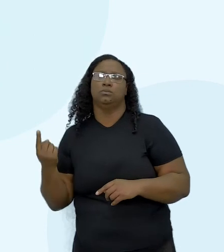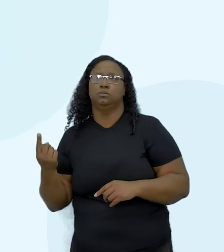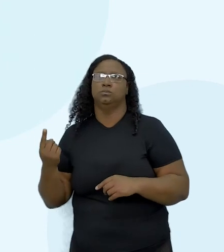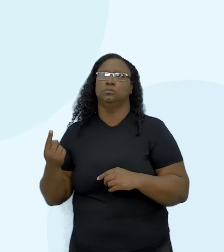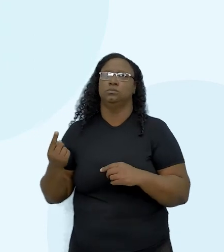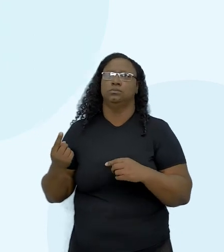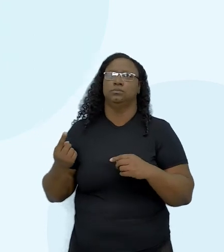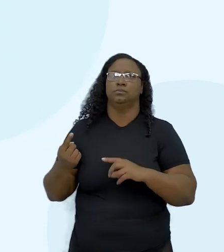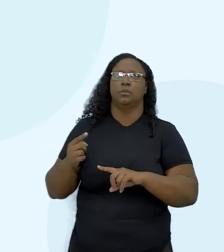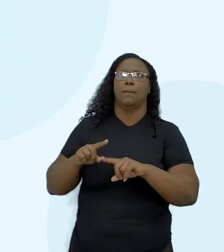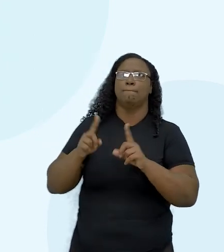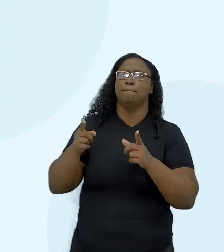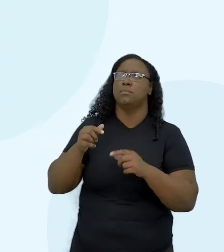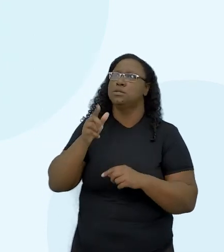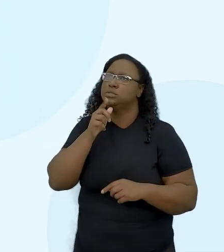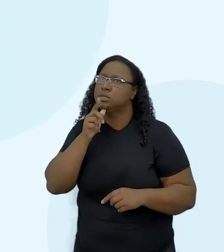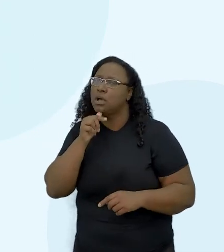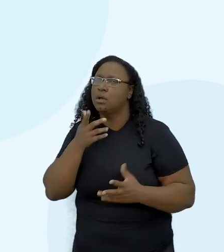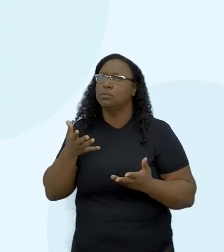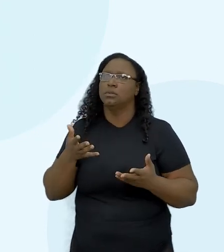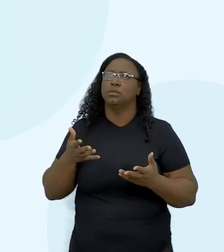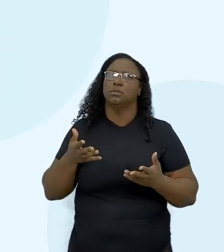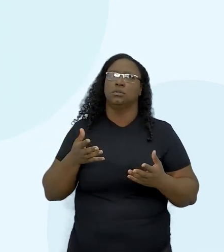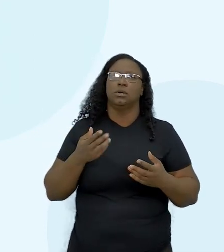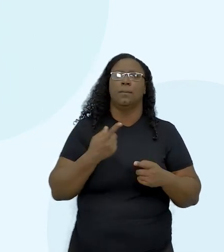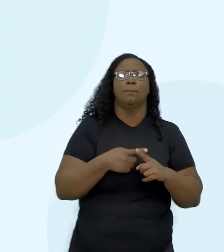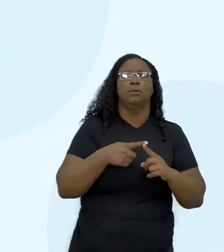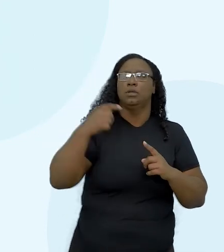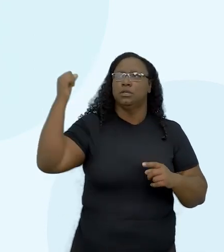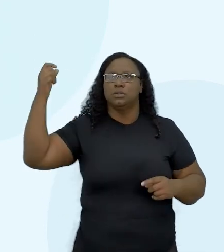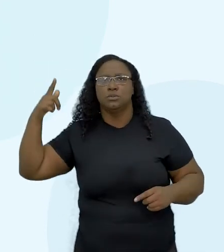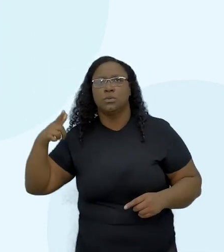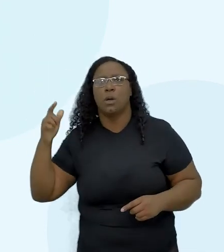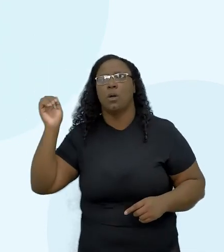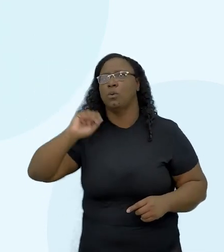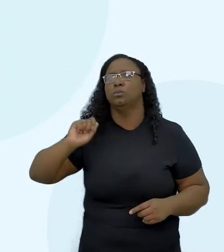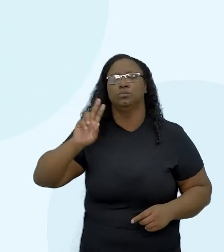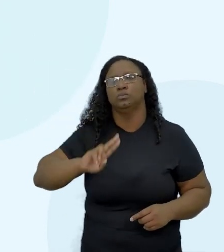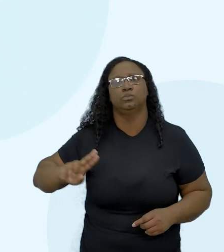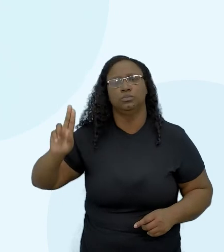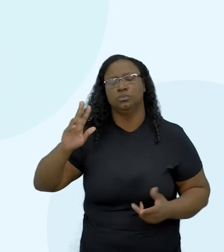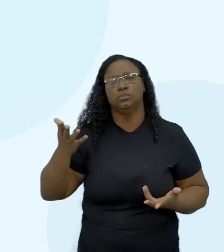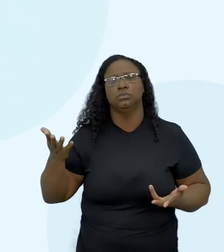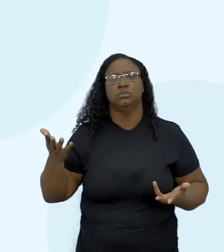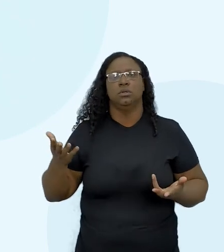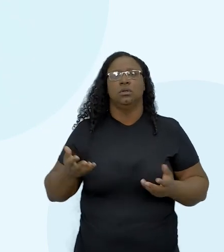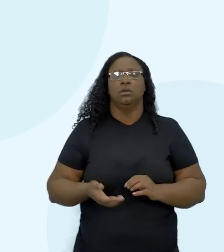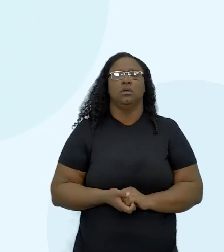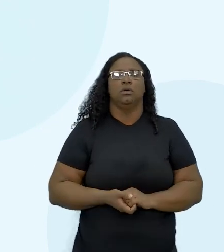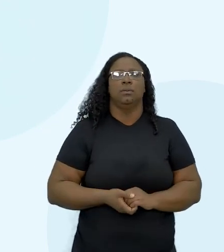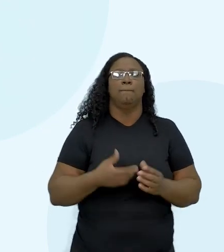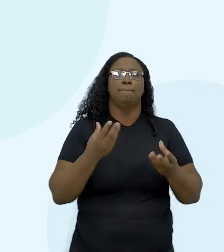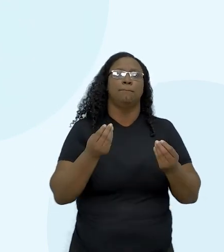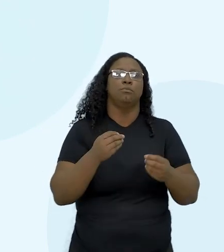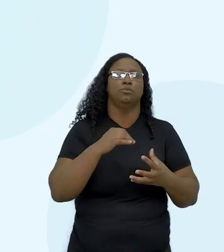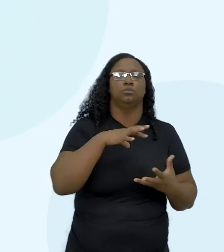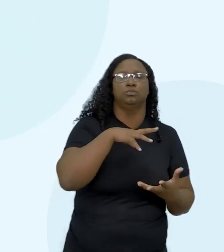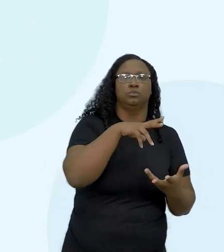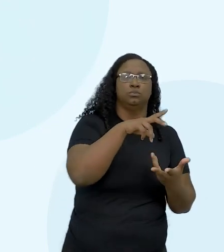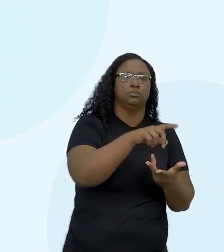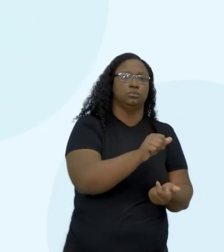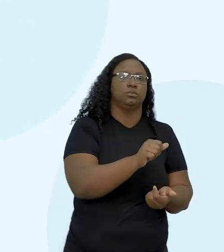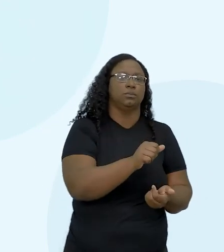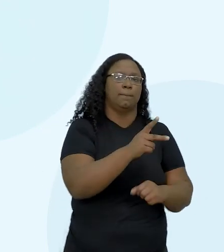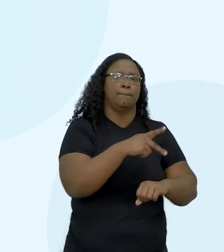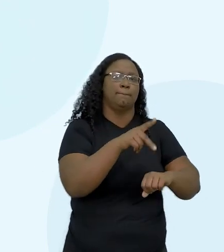quase não usa solar, né? Por que o Brasil quase não usa eólica, sendo que muitos países já têm uma solar bem